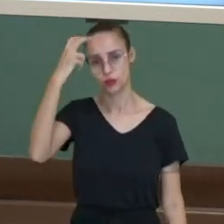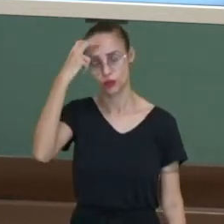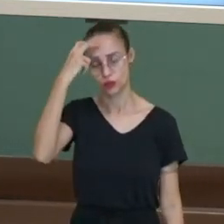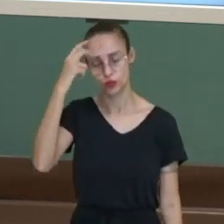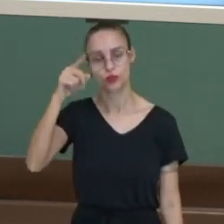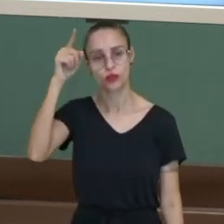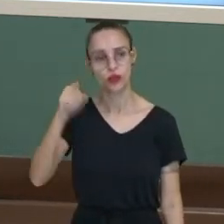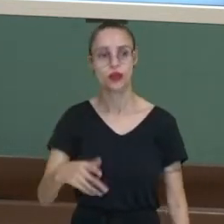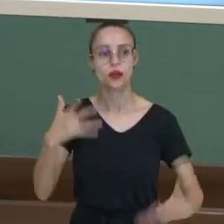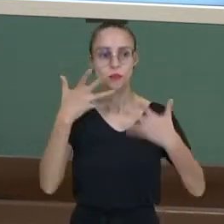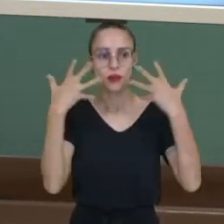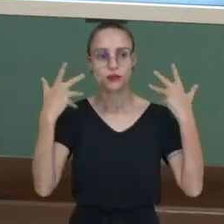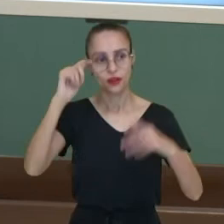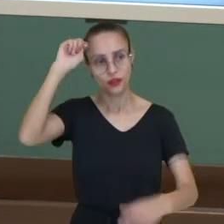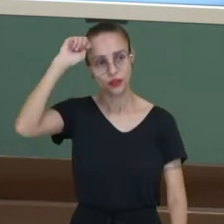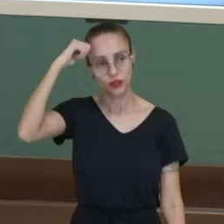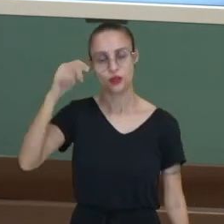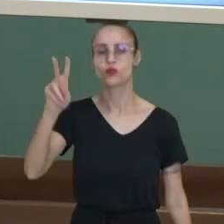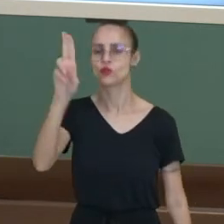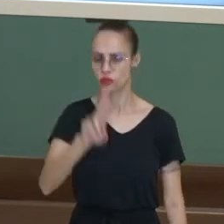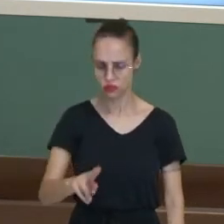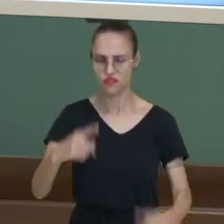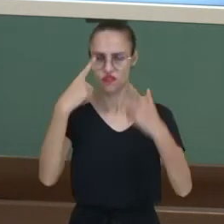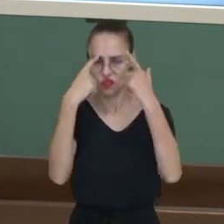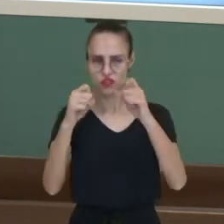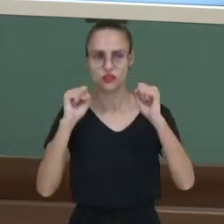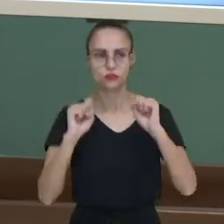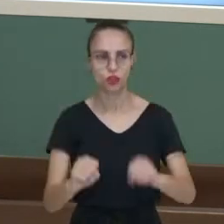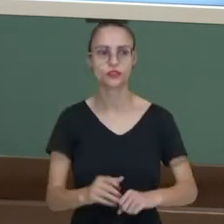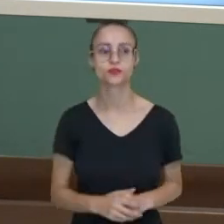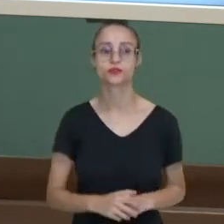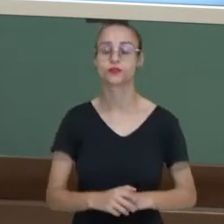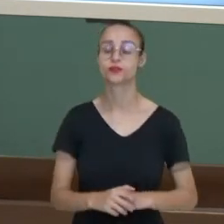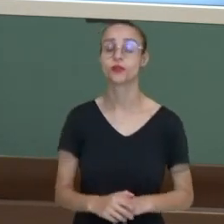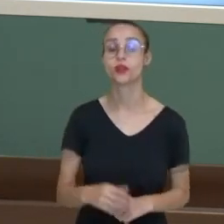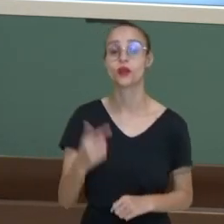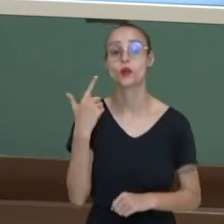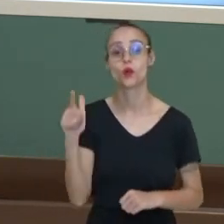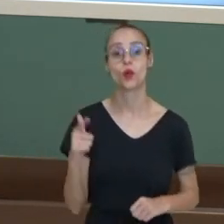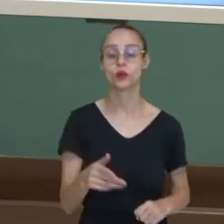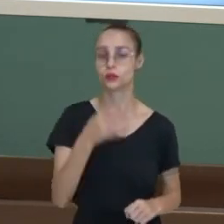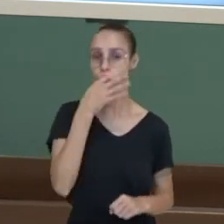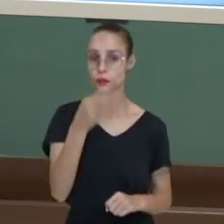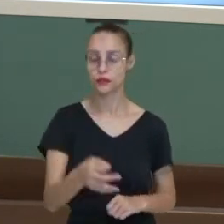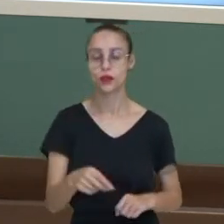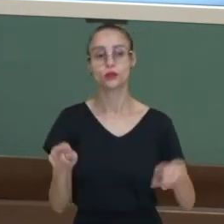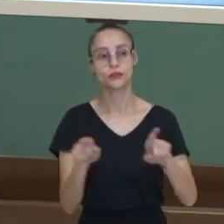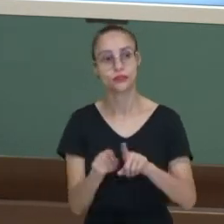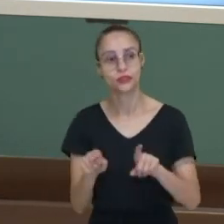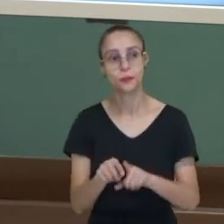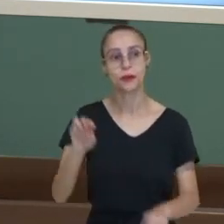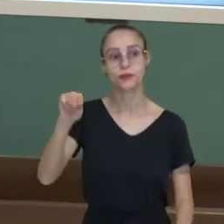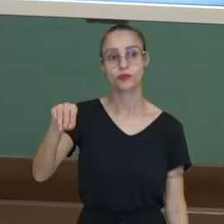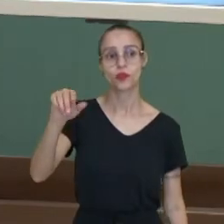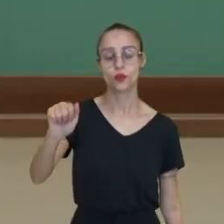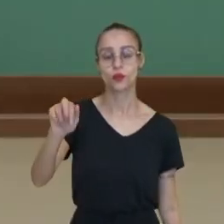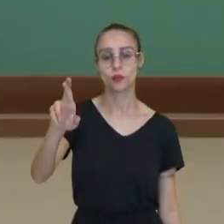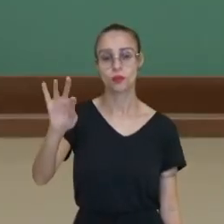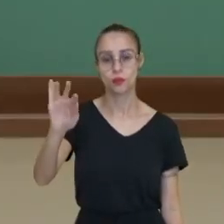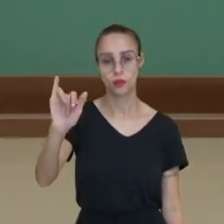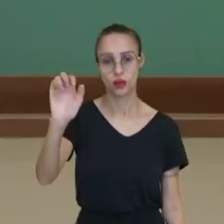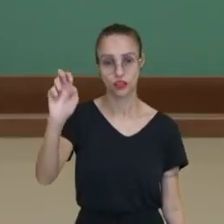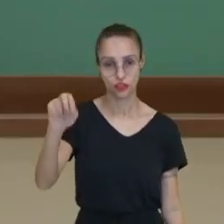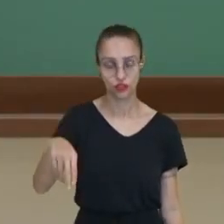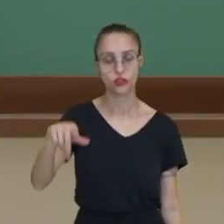dos Panteras Negras defendendo o uso da violência. Como contraponto a esse movimento dos Panteras Negras, nós